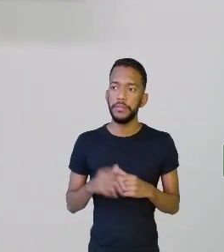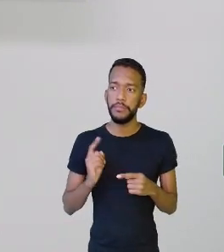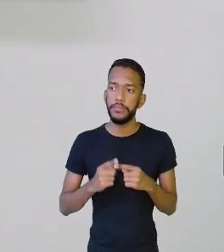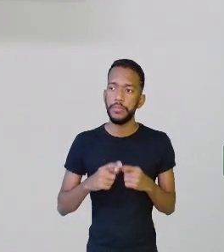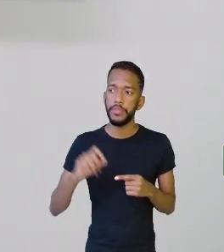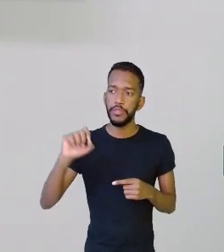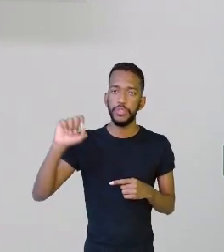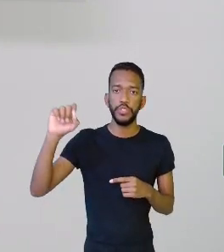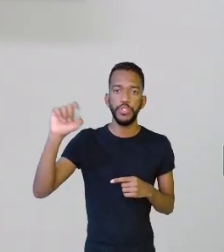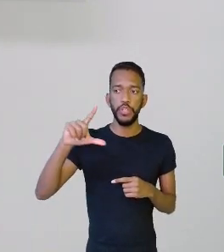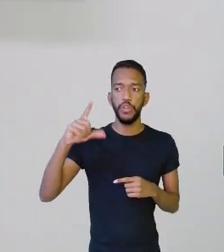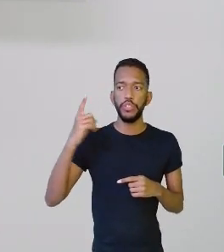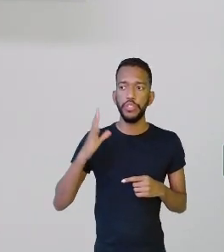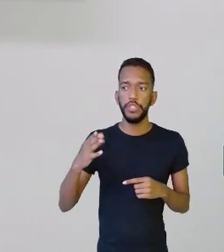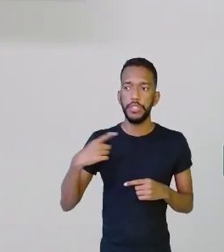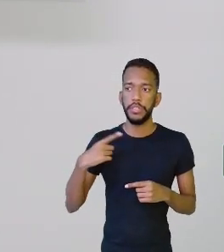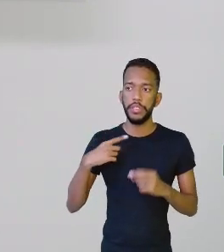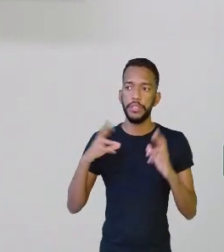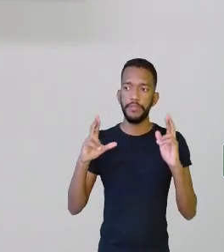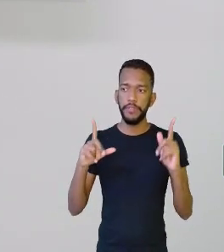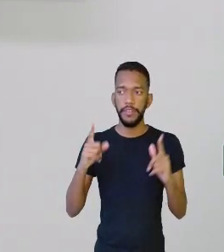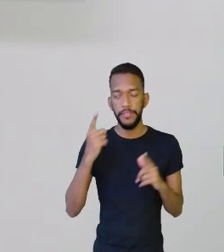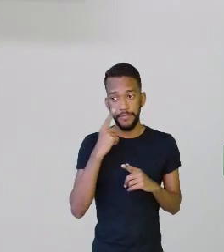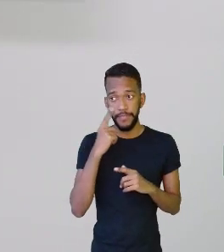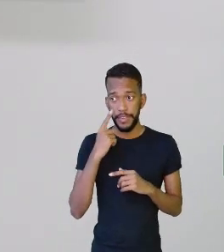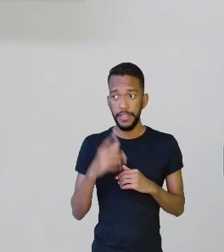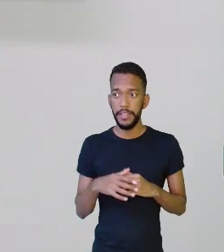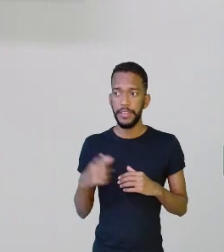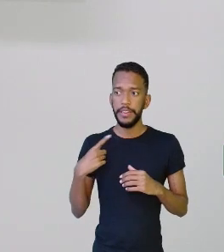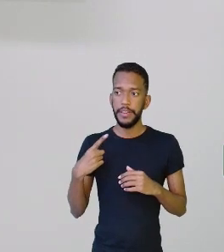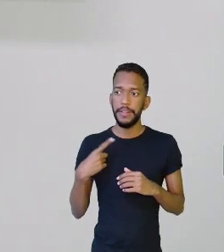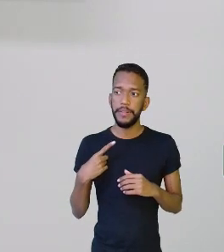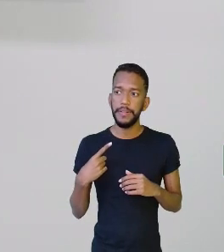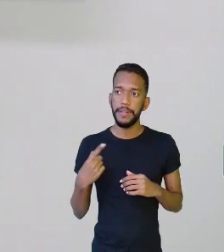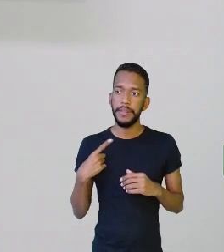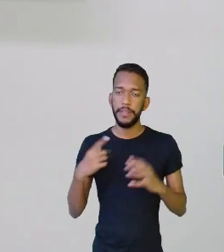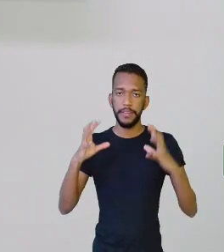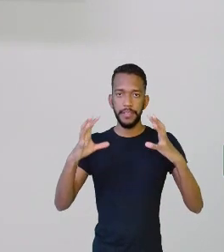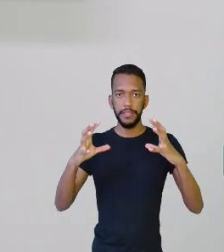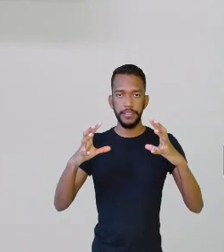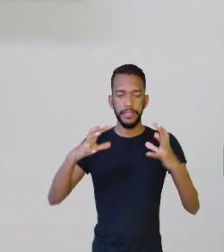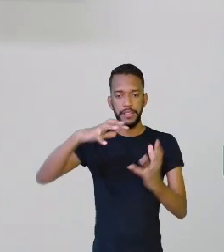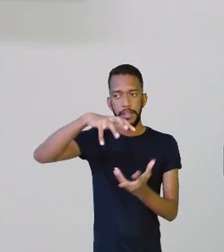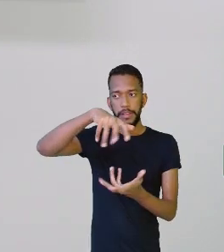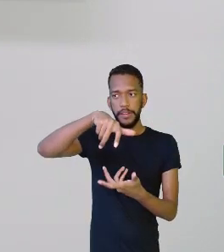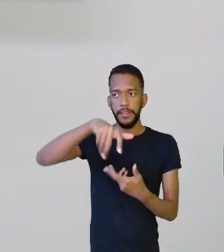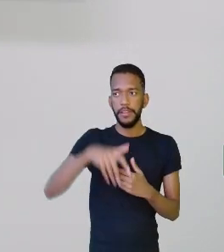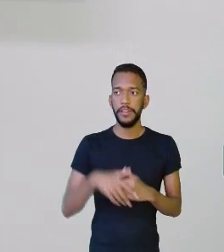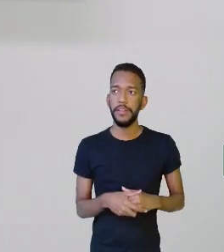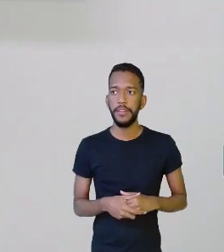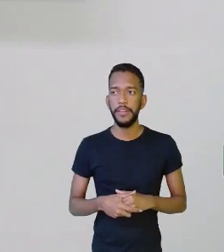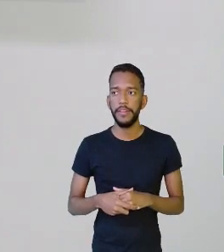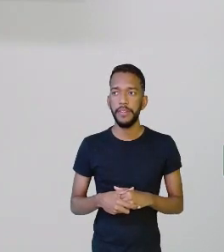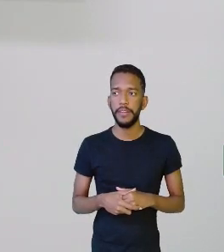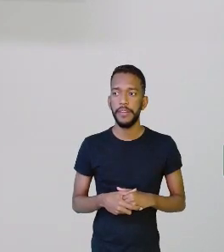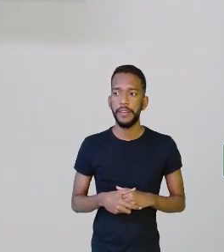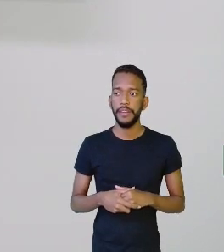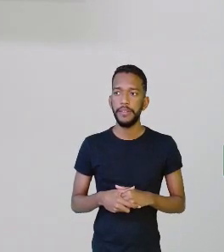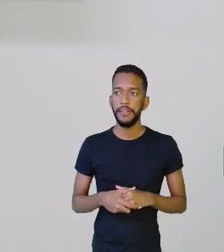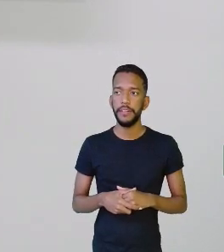Sol, ele incide de forma diferente. Você veja que aqui nós temos o planeta Terra, não é? Esse globo terrestre está